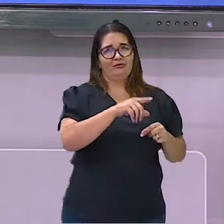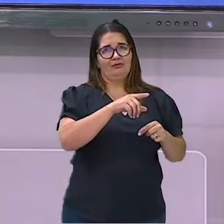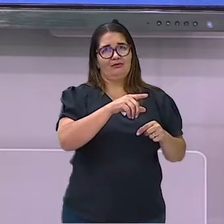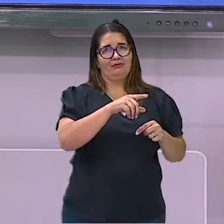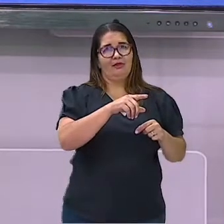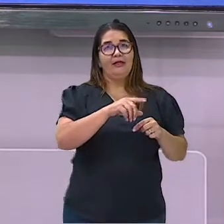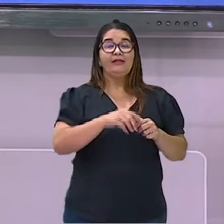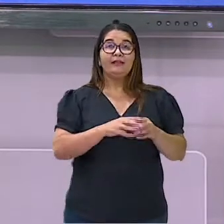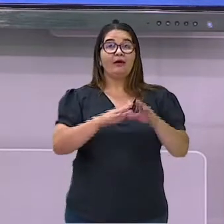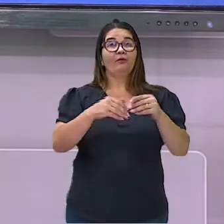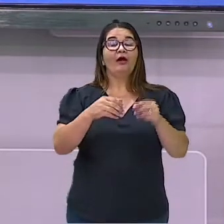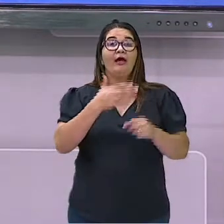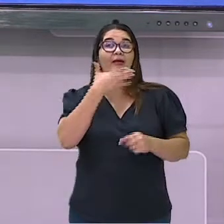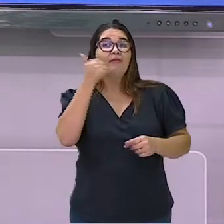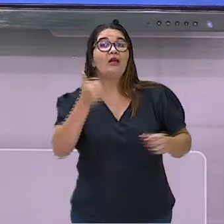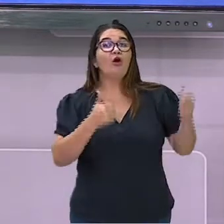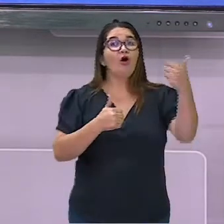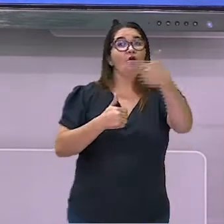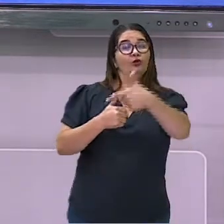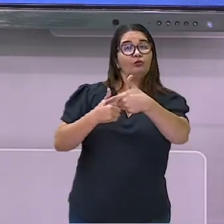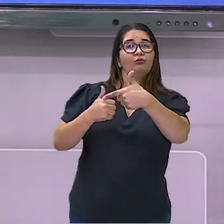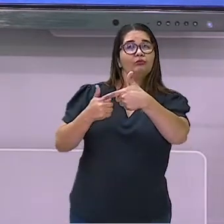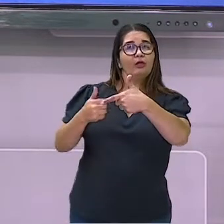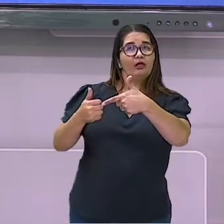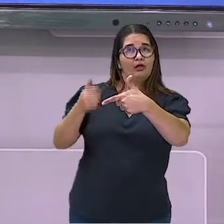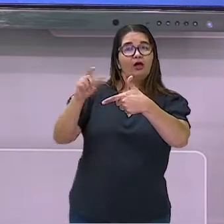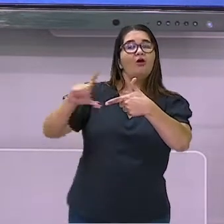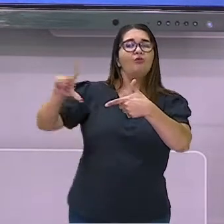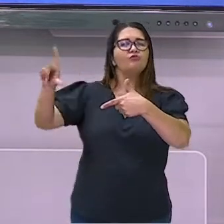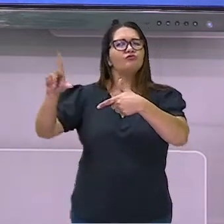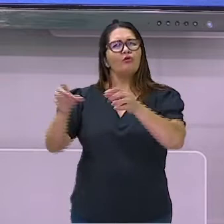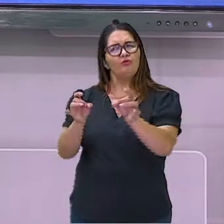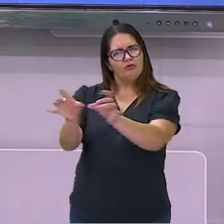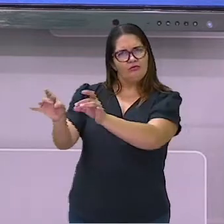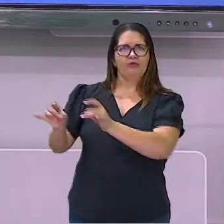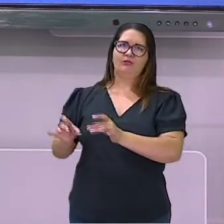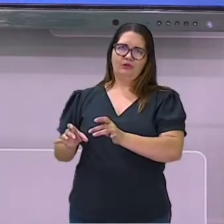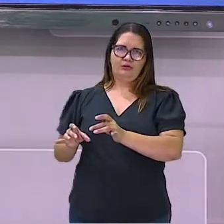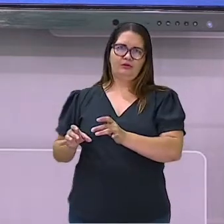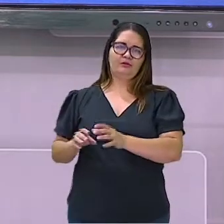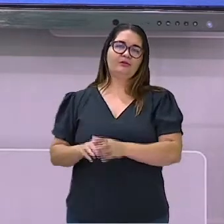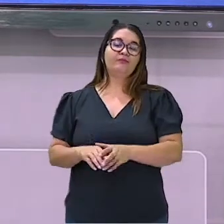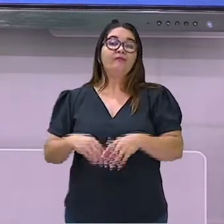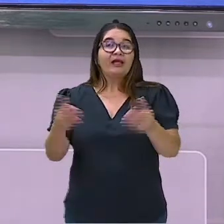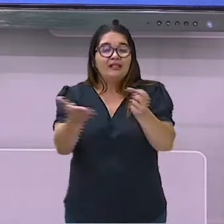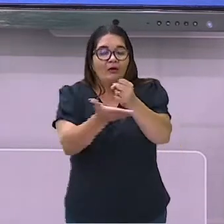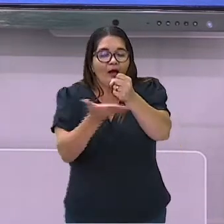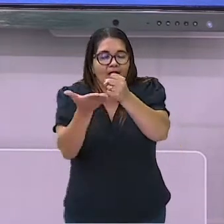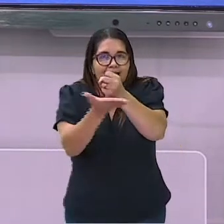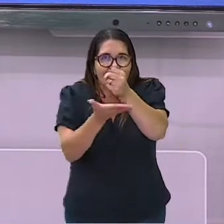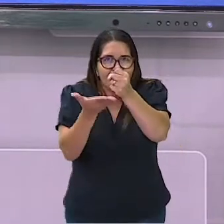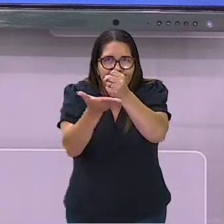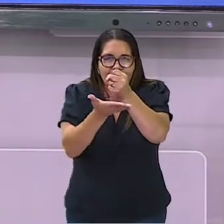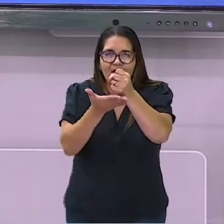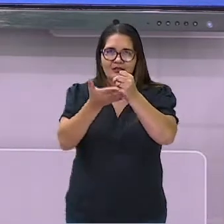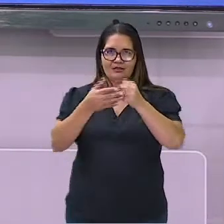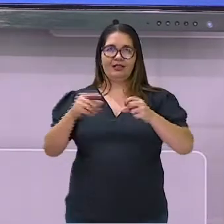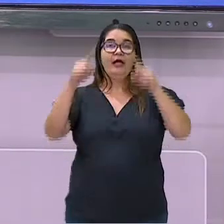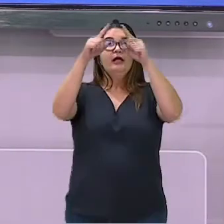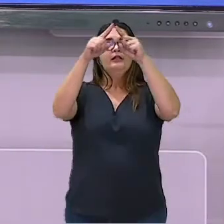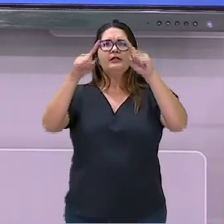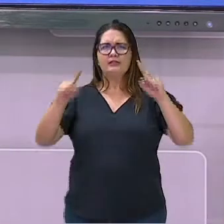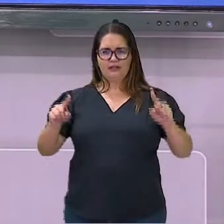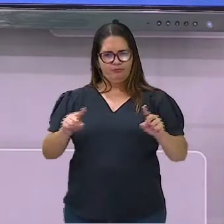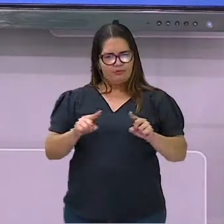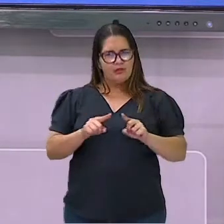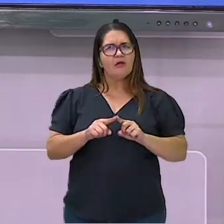vinculassem à produção agrícola e ao senhor de engenho. Na base desta pirâmide social estariam